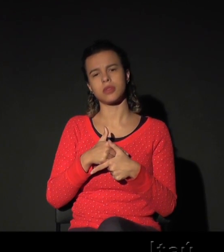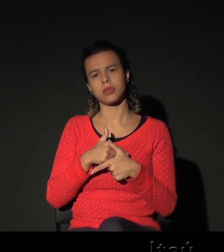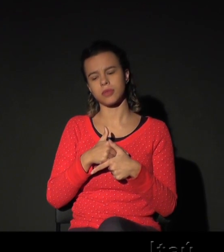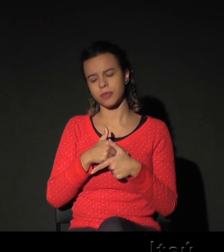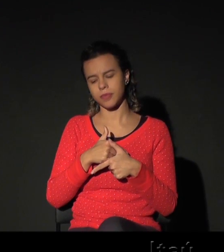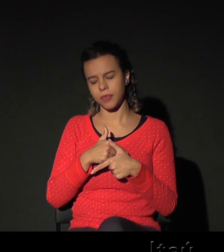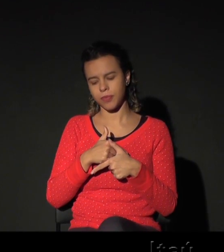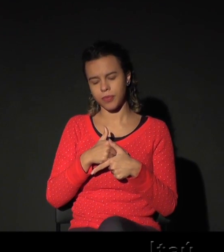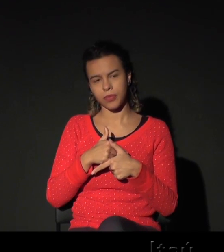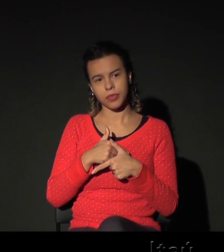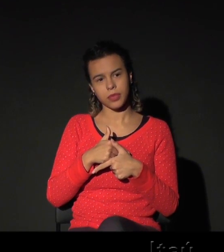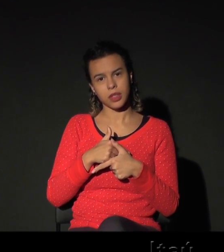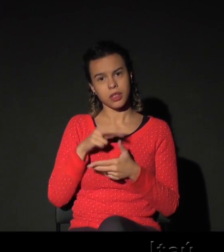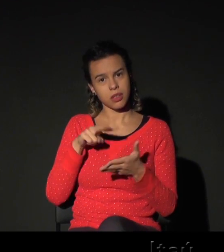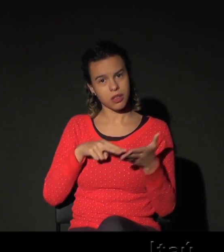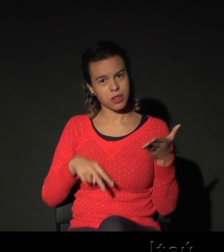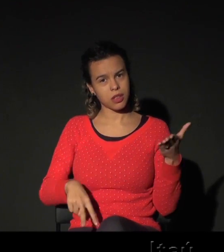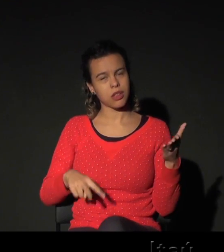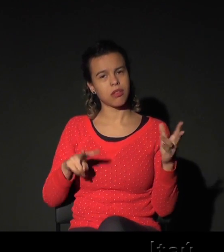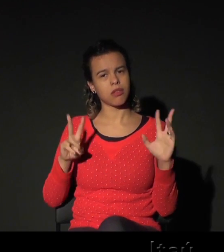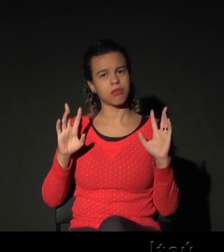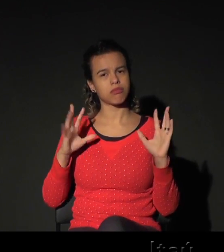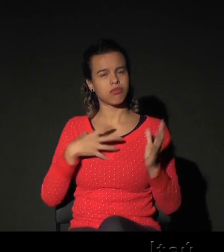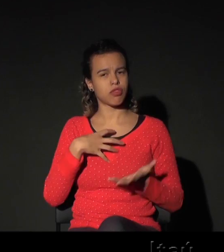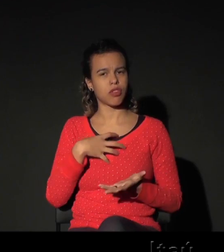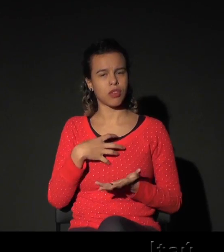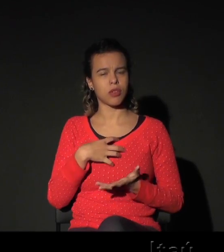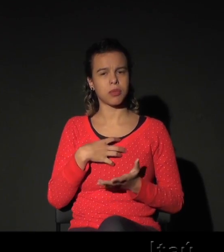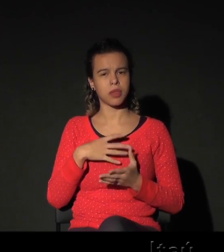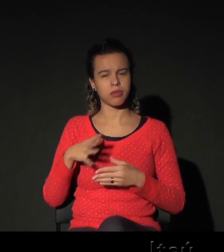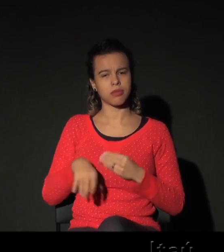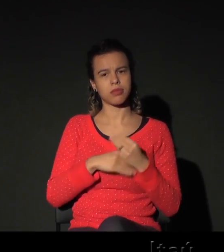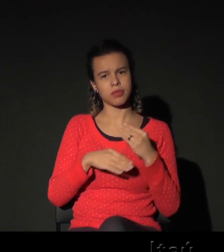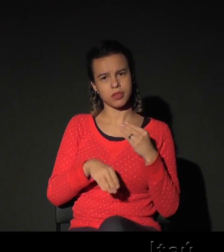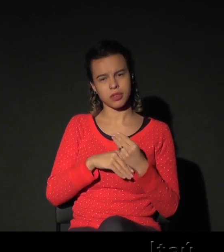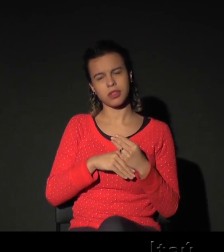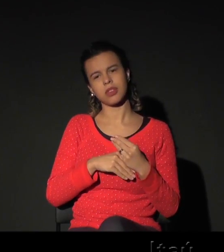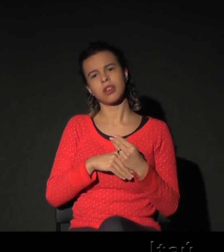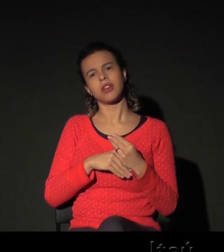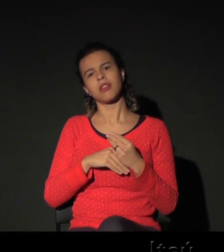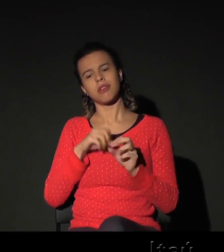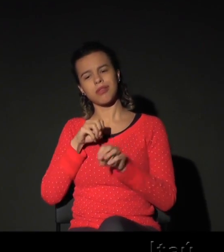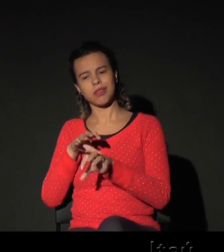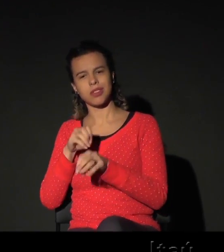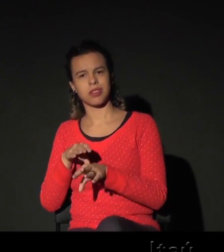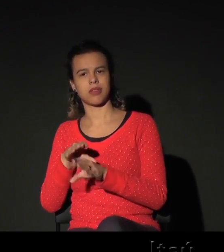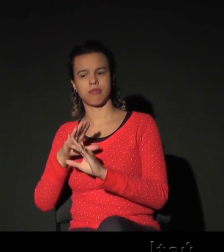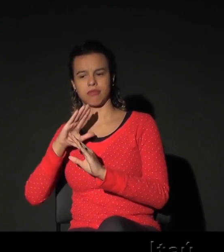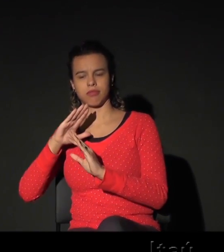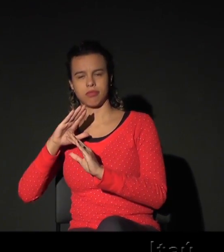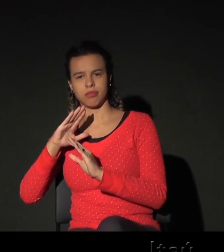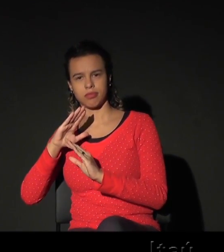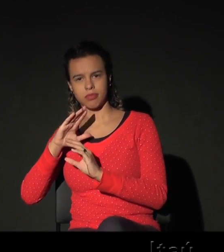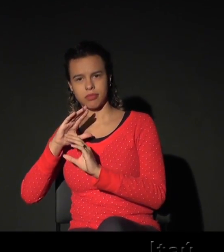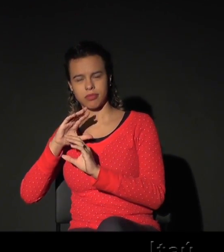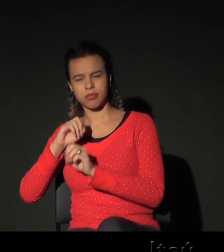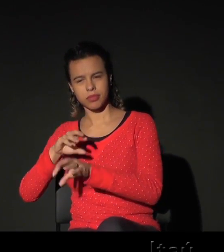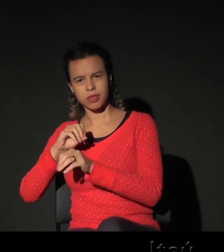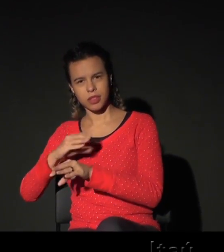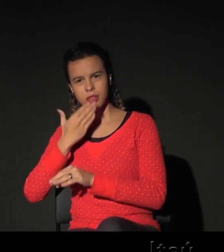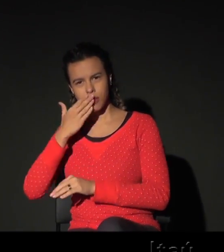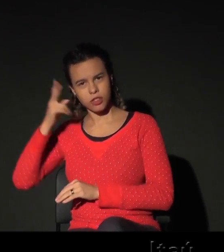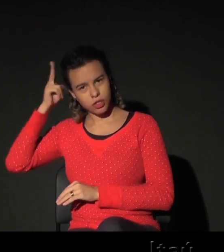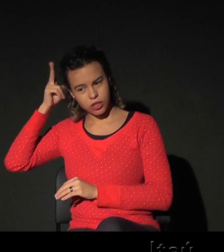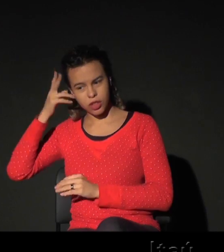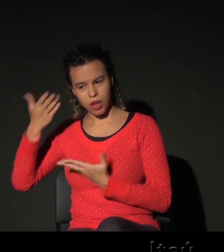da da literatura como uma forma de complementação da educação indígena que é o que hoje nós já temos